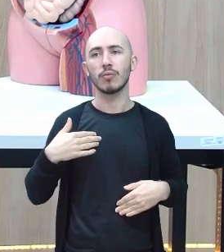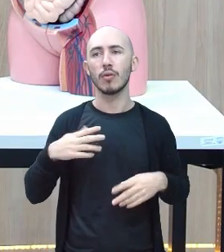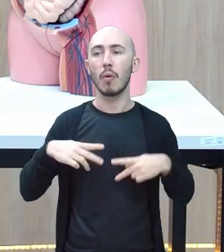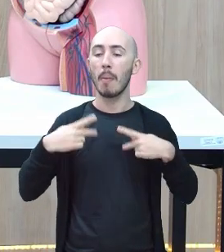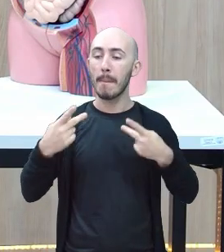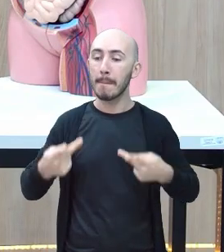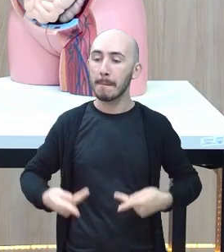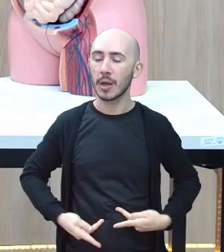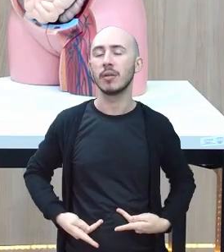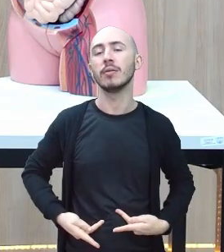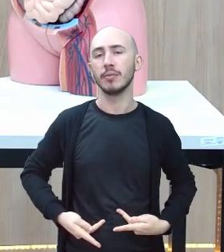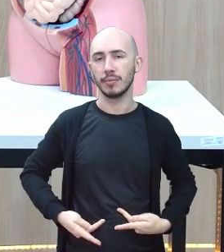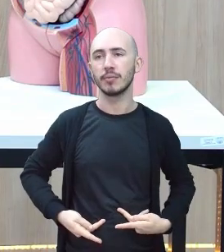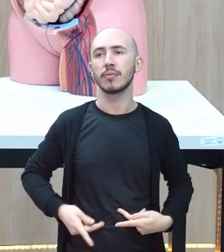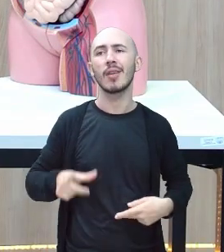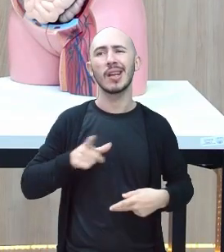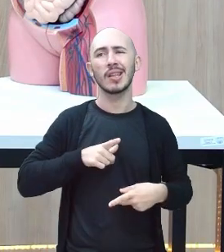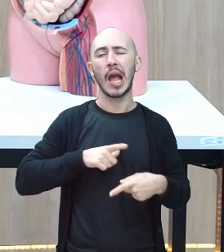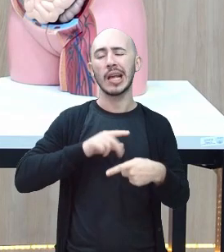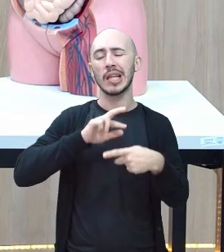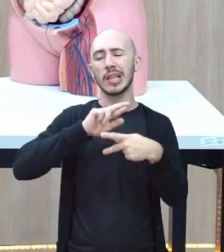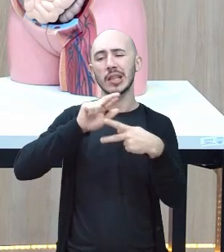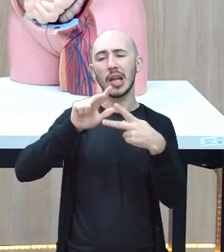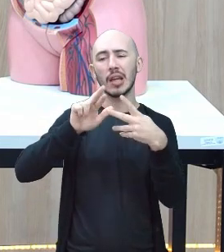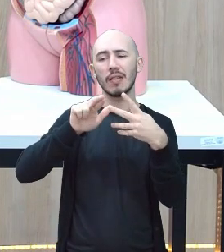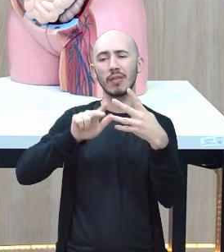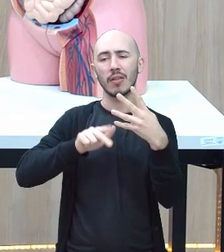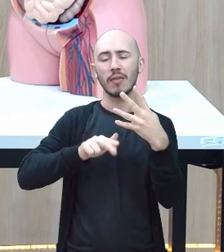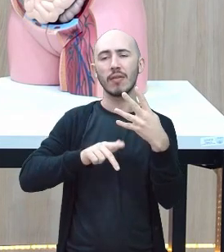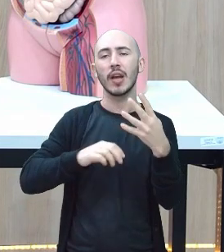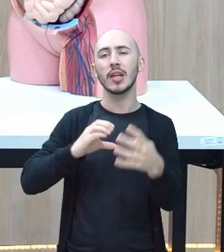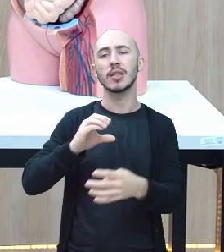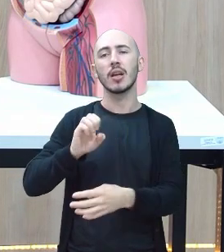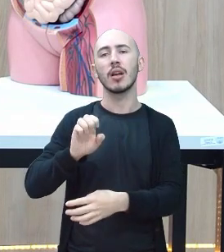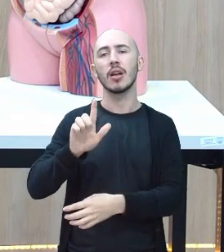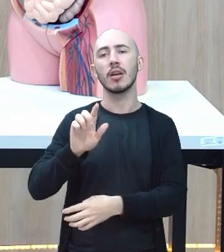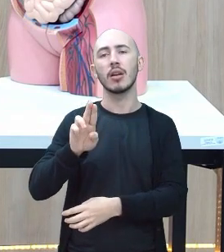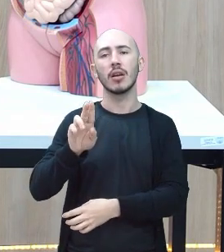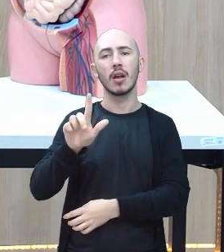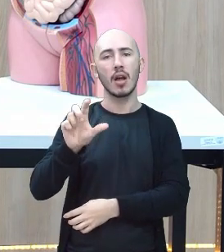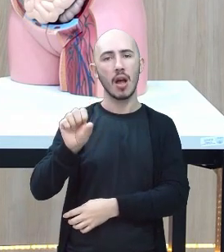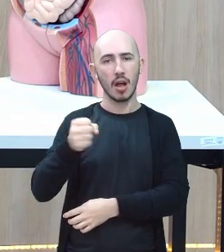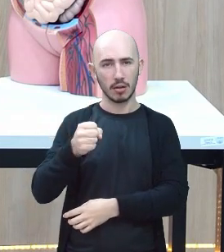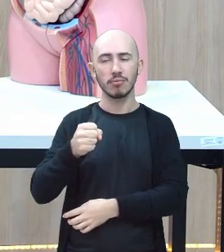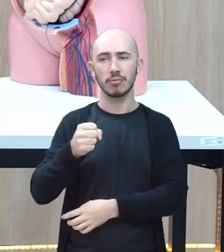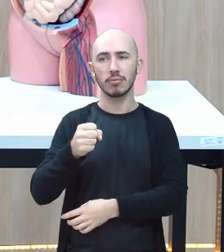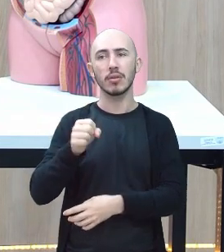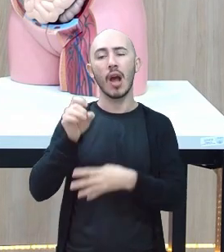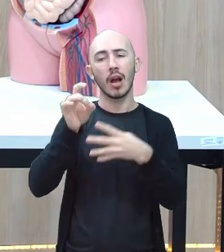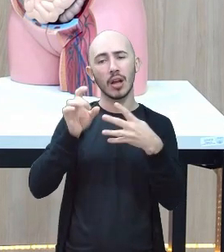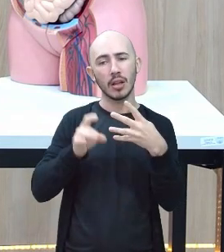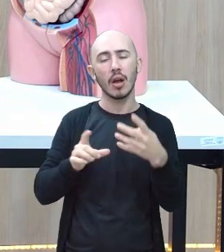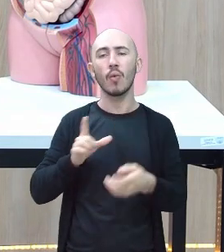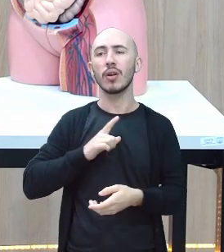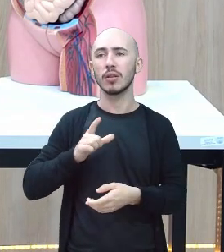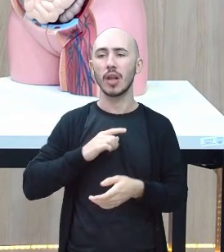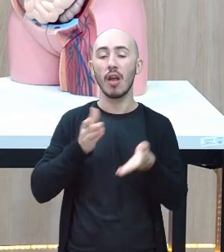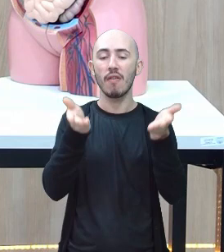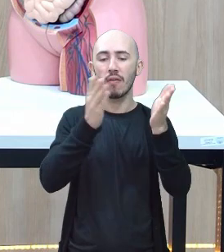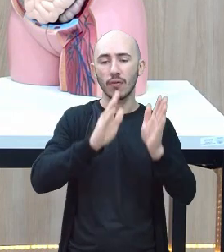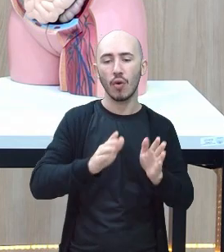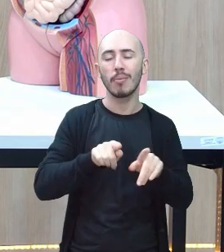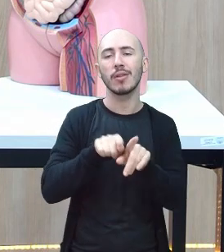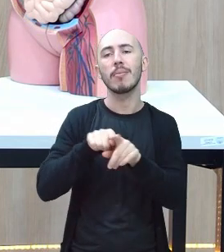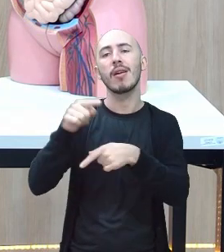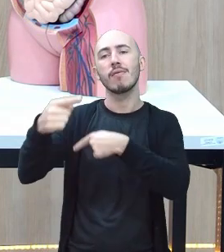humano, existem inúmeras células, né? Muitos tipos de células, e essas células elas têm formas e têm